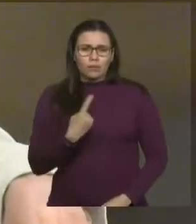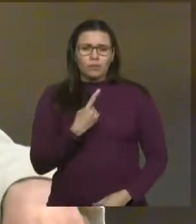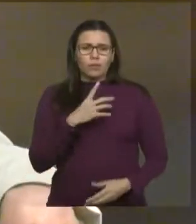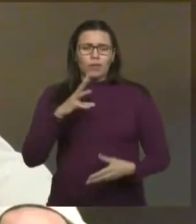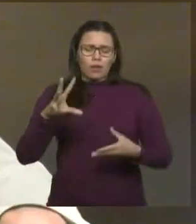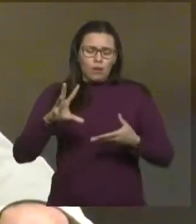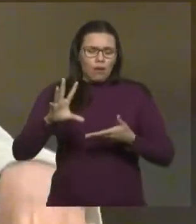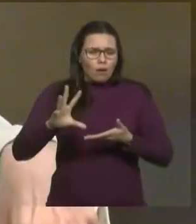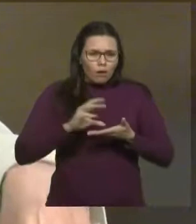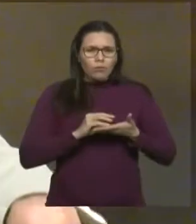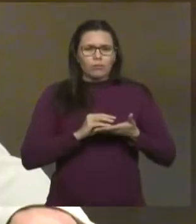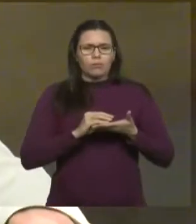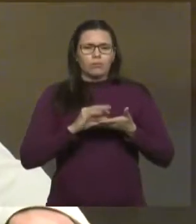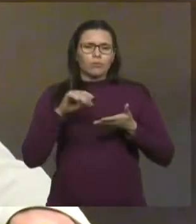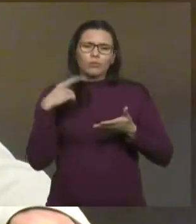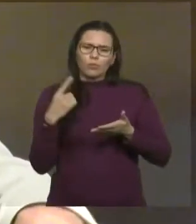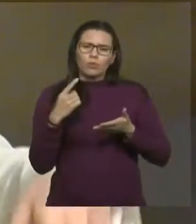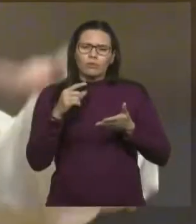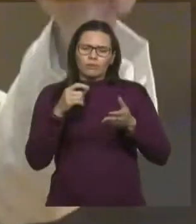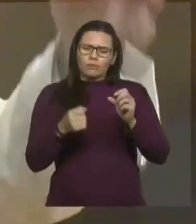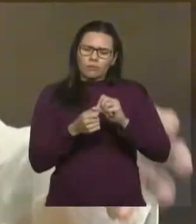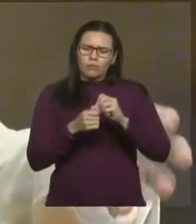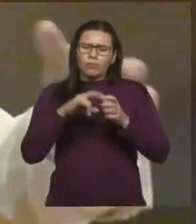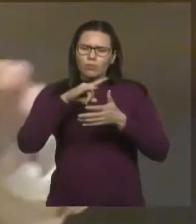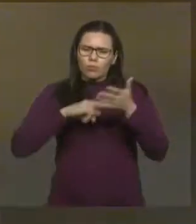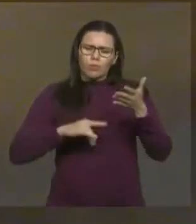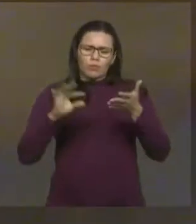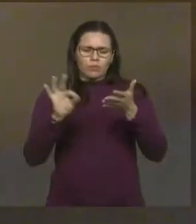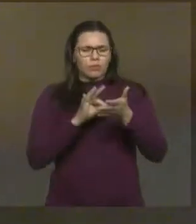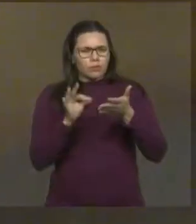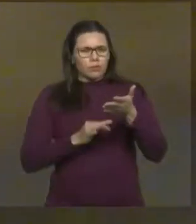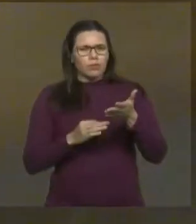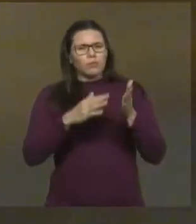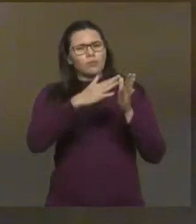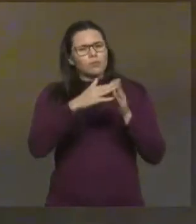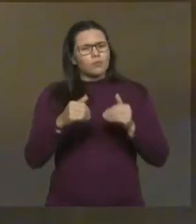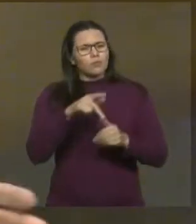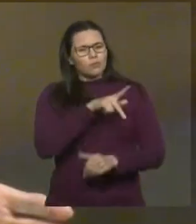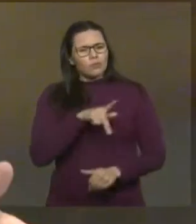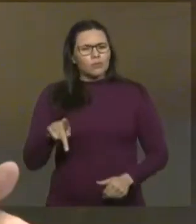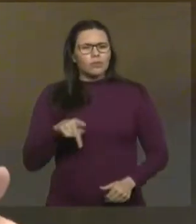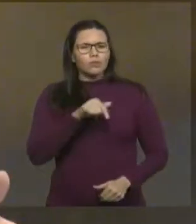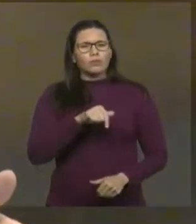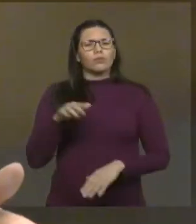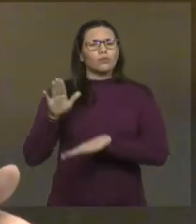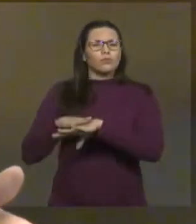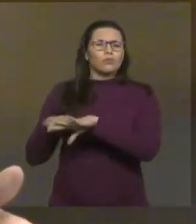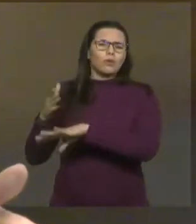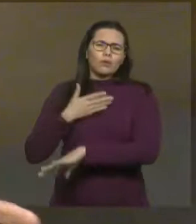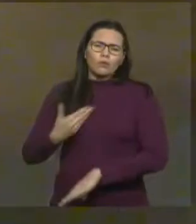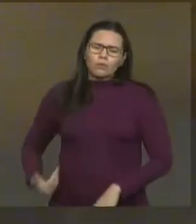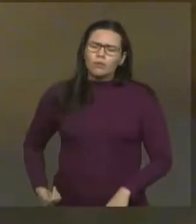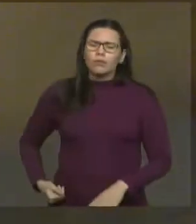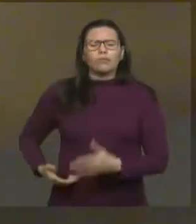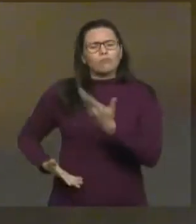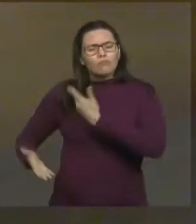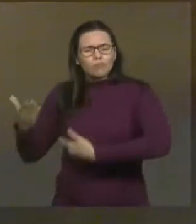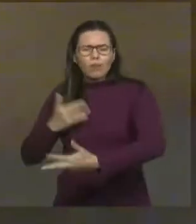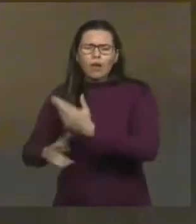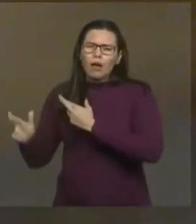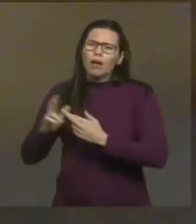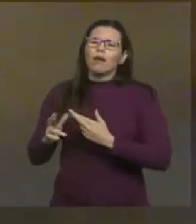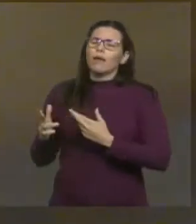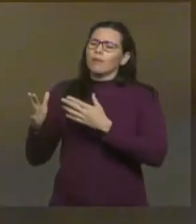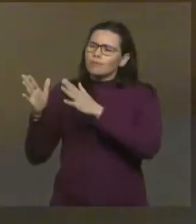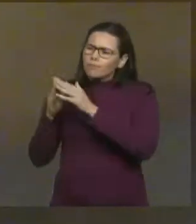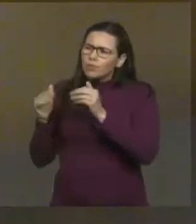já assinamos, já fizemos esse documento, e aí pedi ao nosso presidente para fazer uma interlocução com o governo do Estado, para saber se